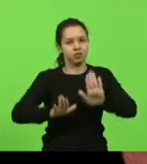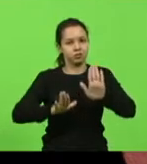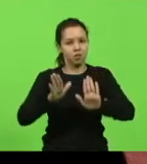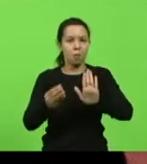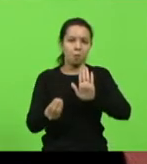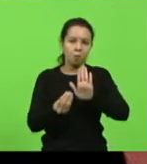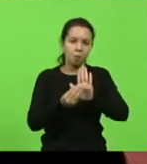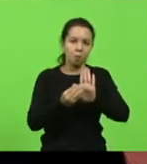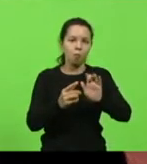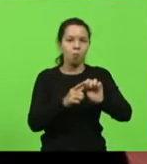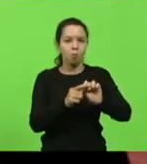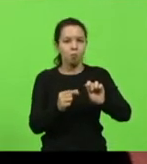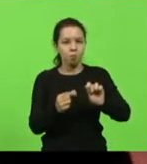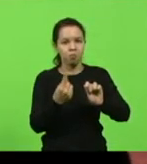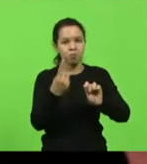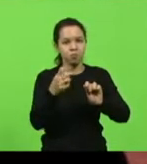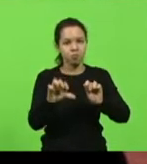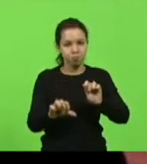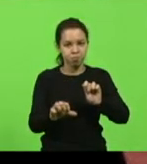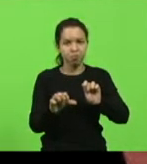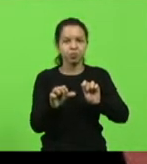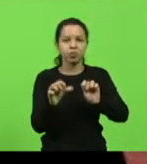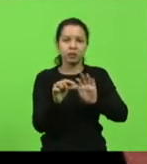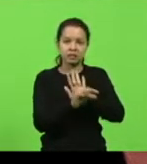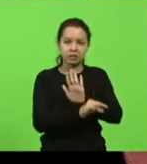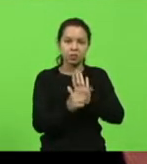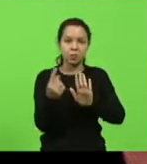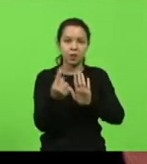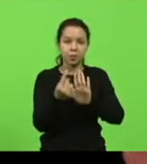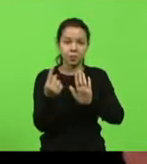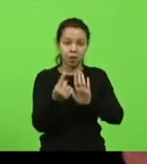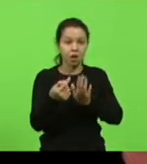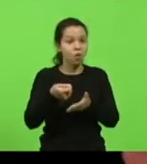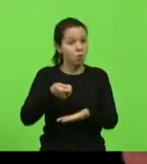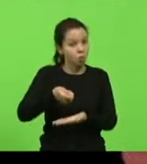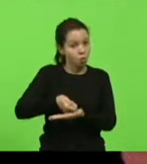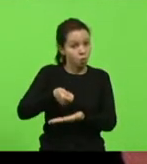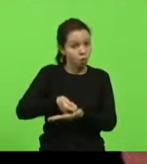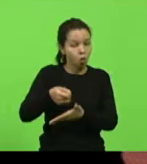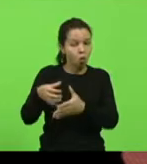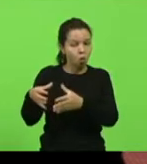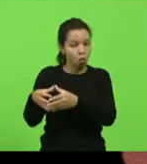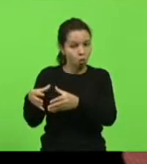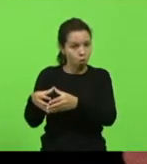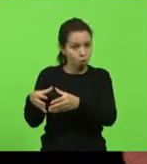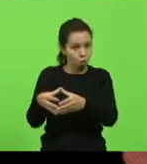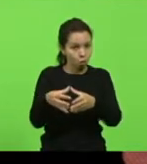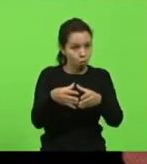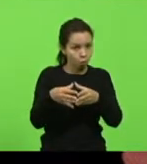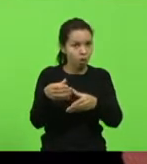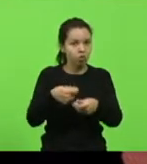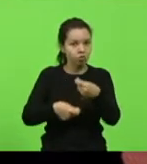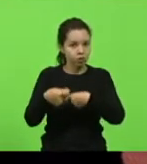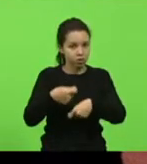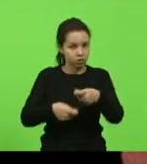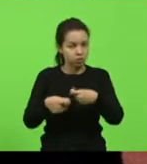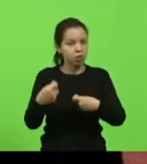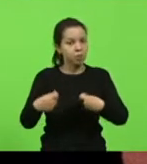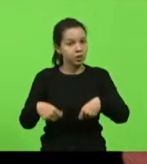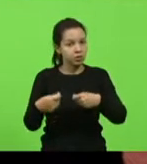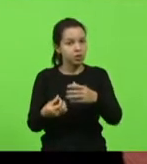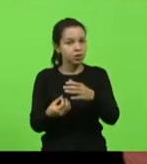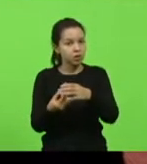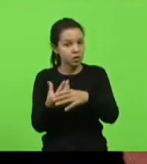artigo 19 inciso primeiro dever dos órgãos da administração de instituir um instrumentos né que